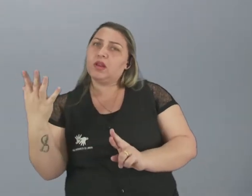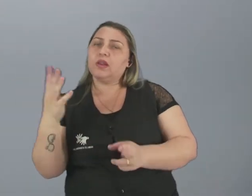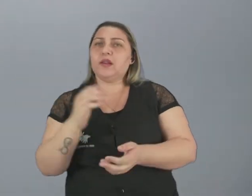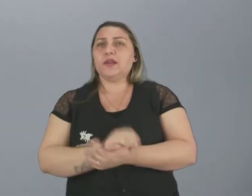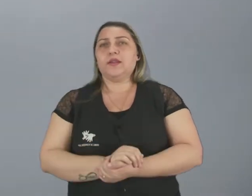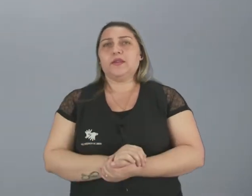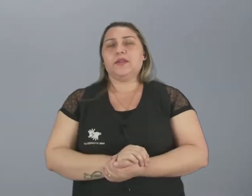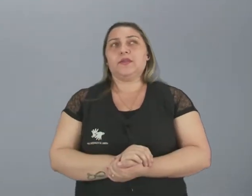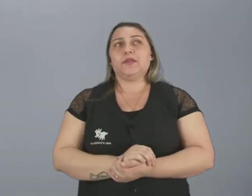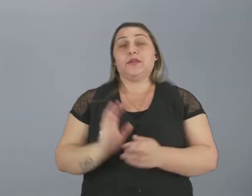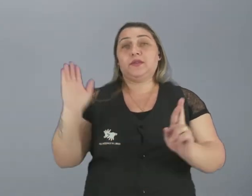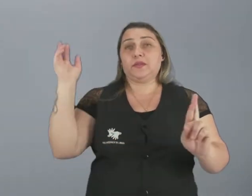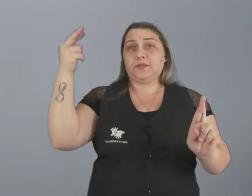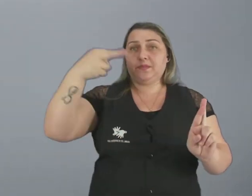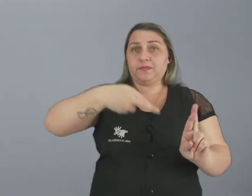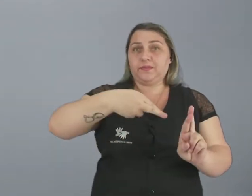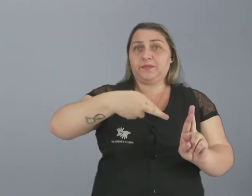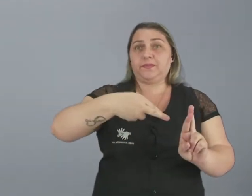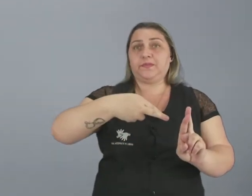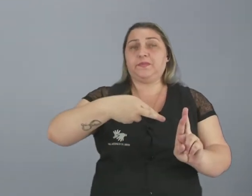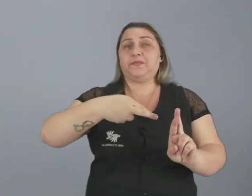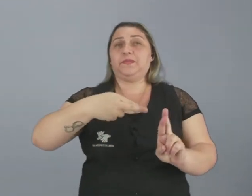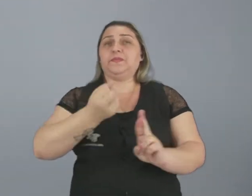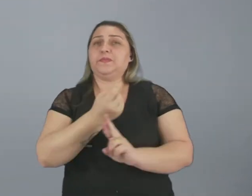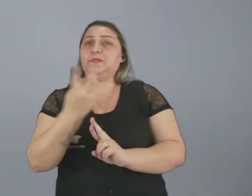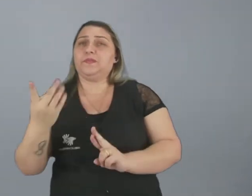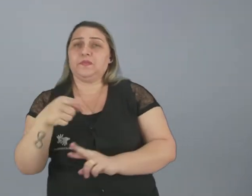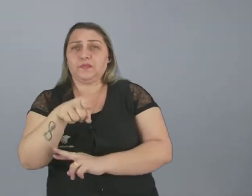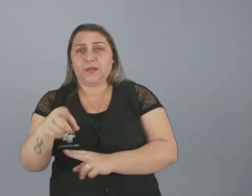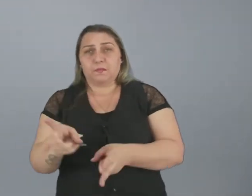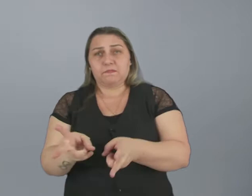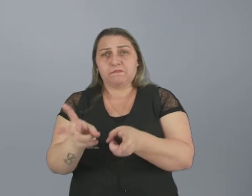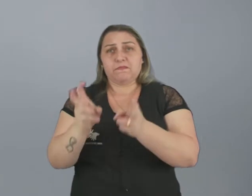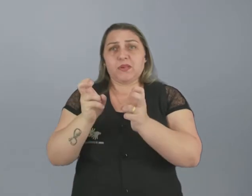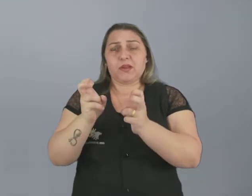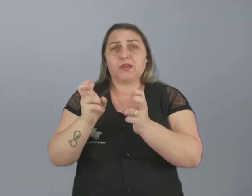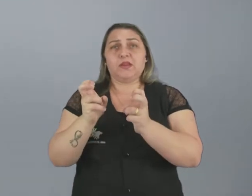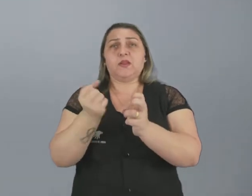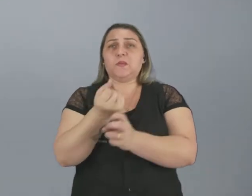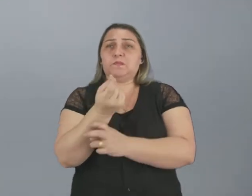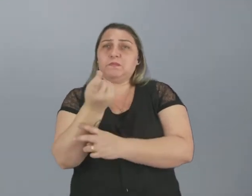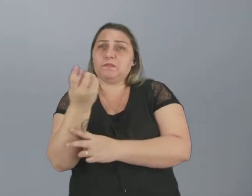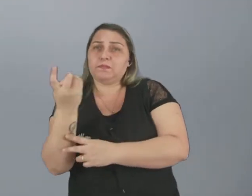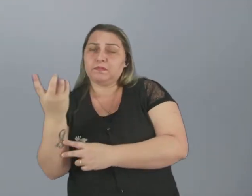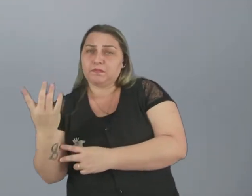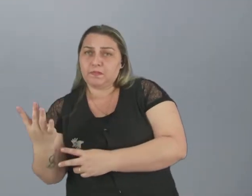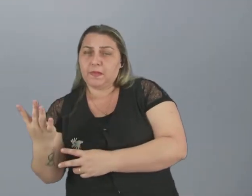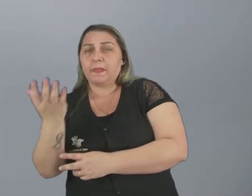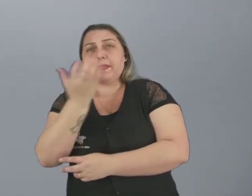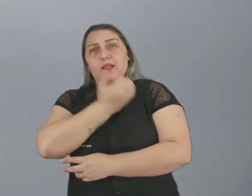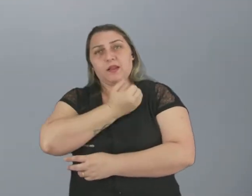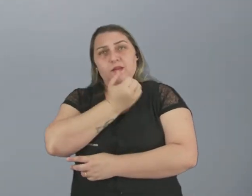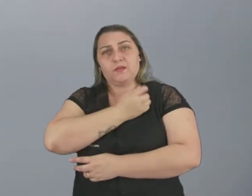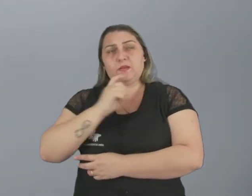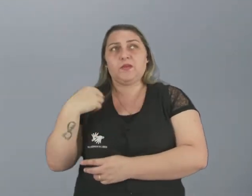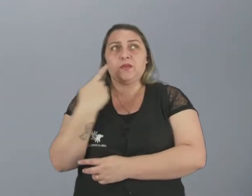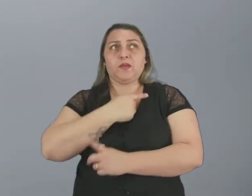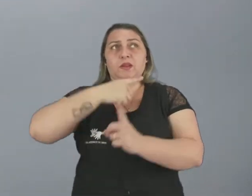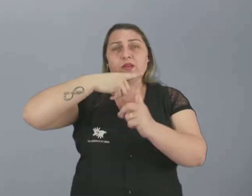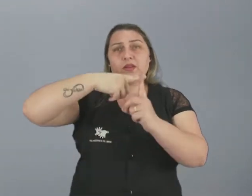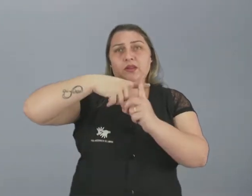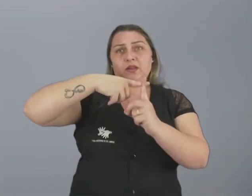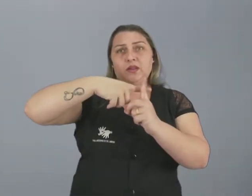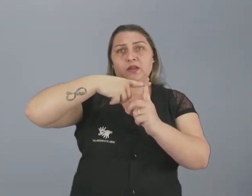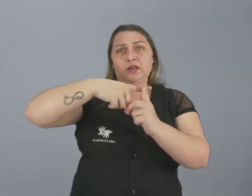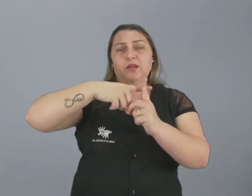eu estou representando em quantidade para que você perceba que essas quantidades, esses números que nós